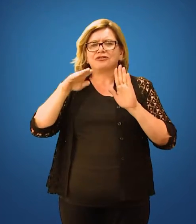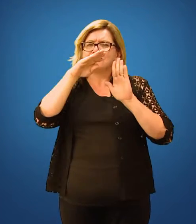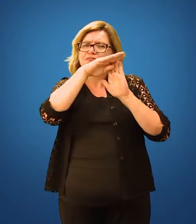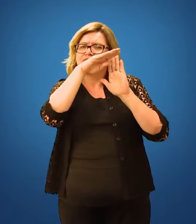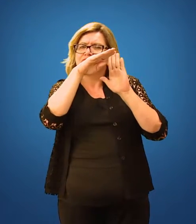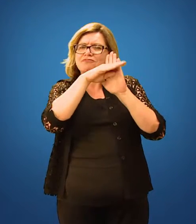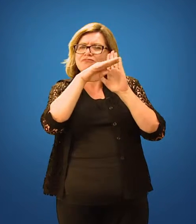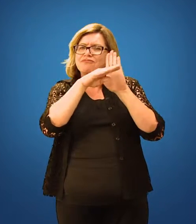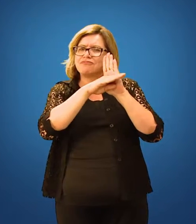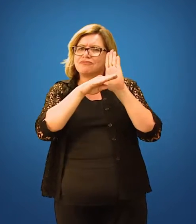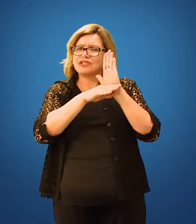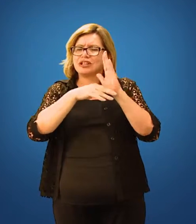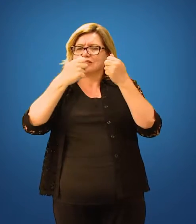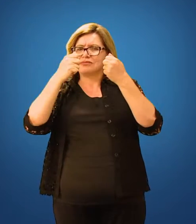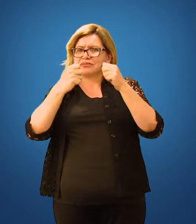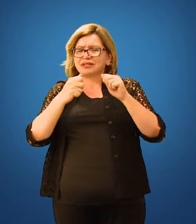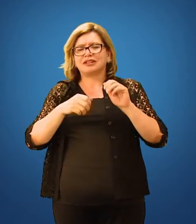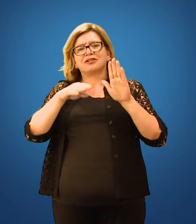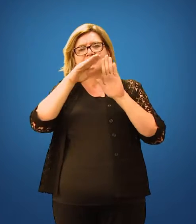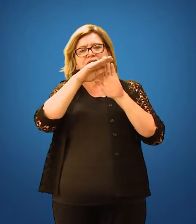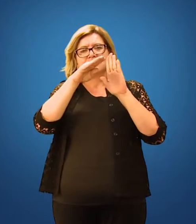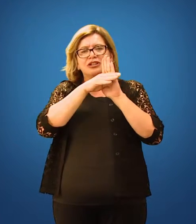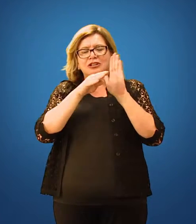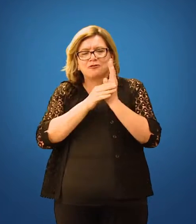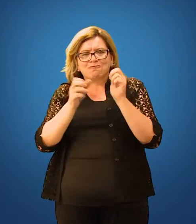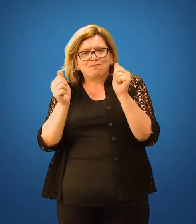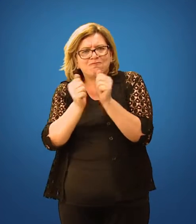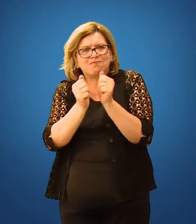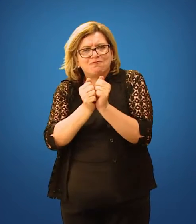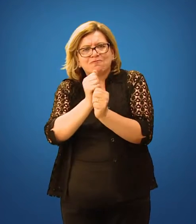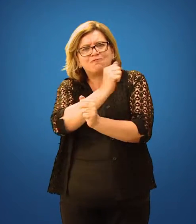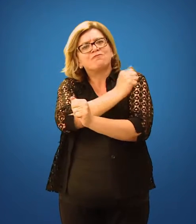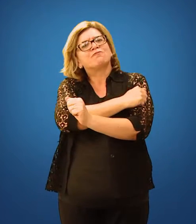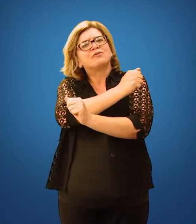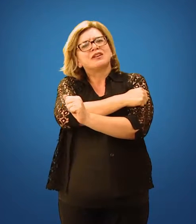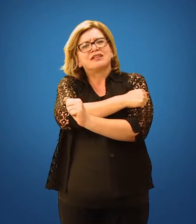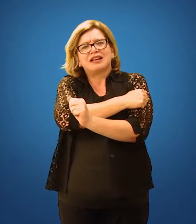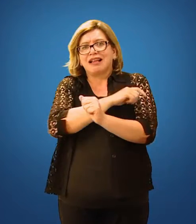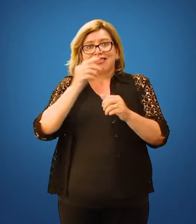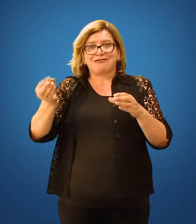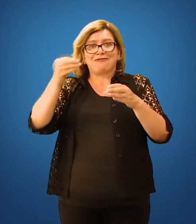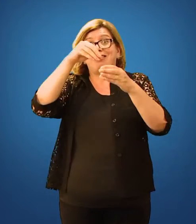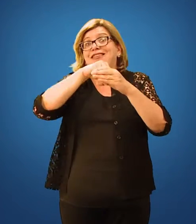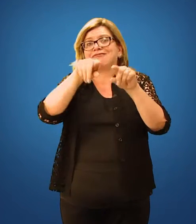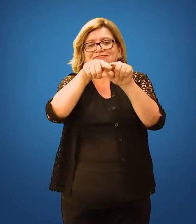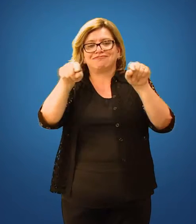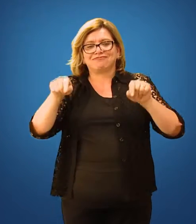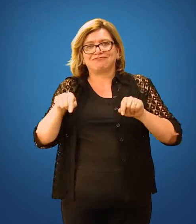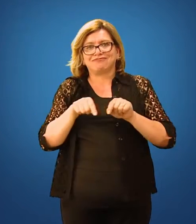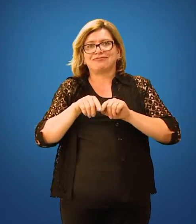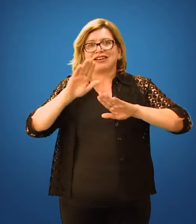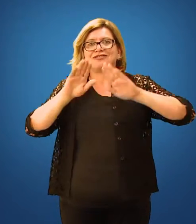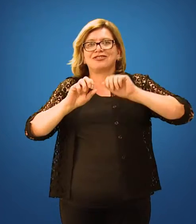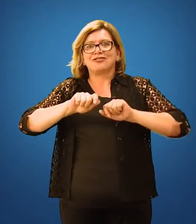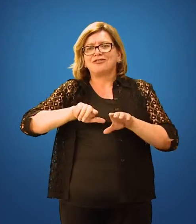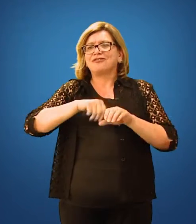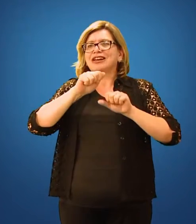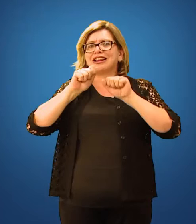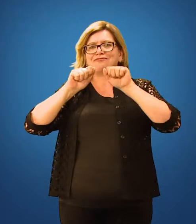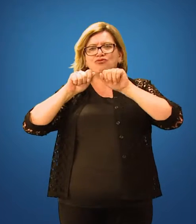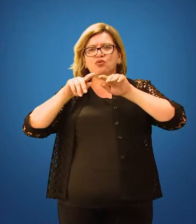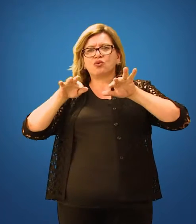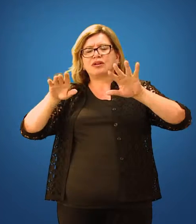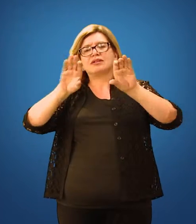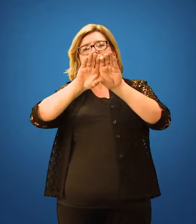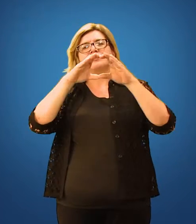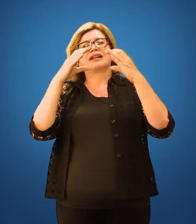projetos. São os projetos que envolvem os alunos. Esses projetos eles fogem da sala de aula e vão se refletir na comunidade.